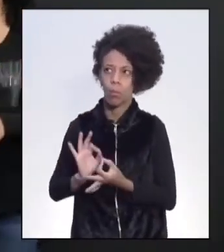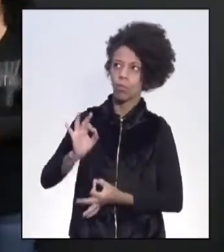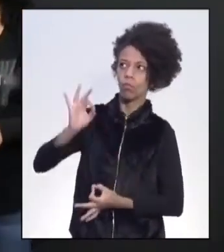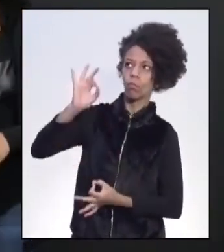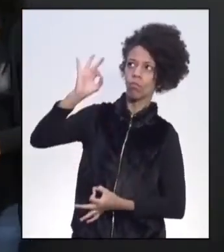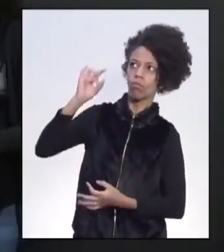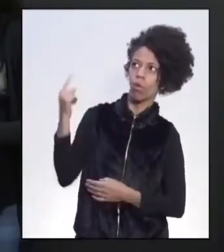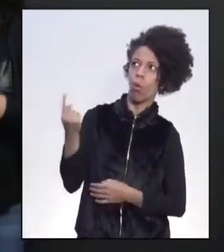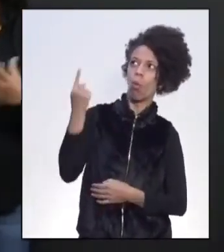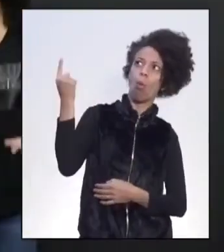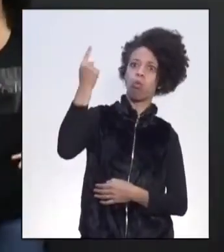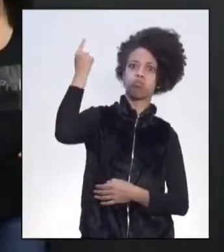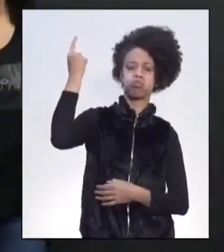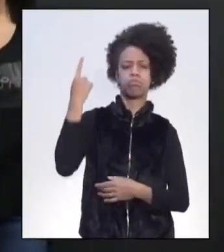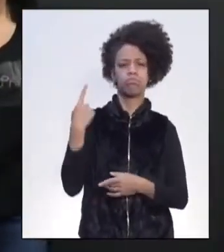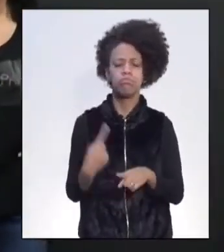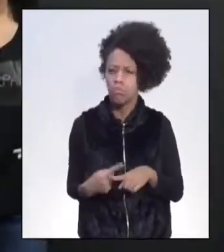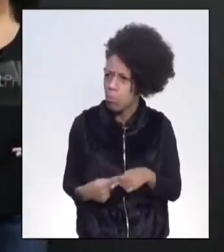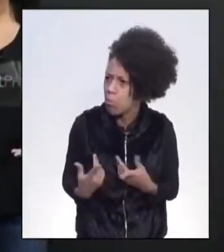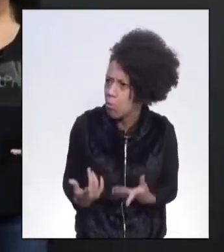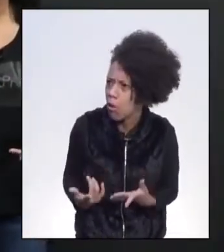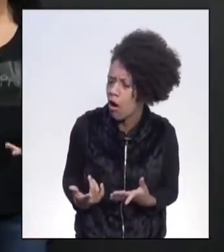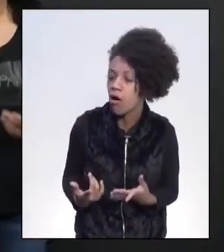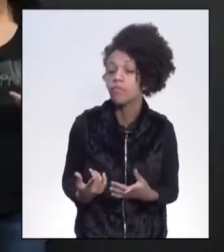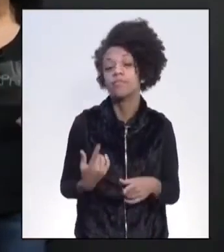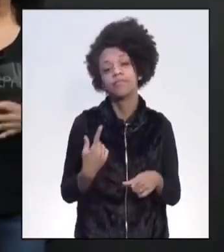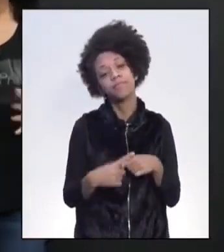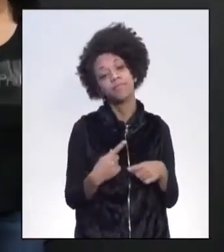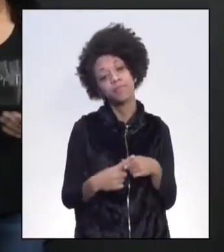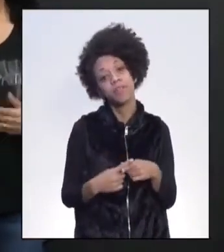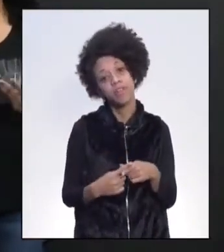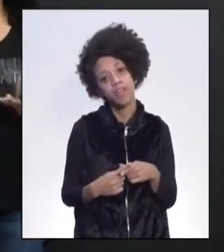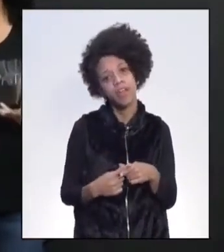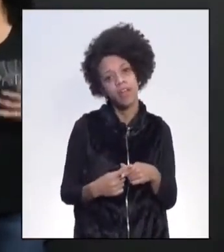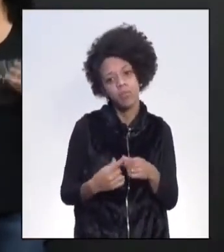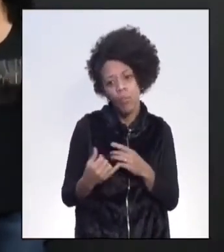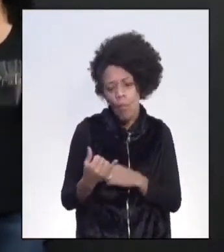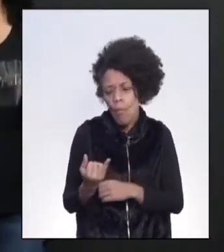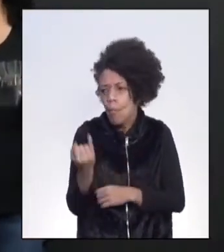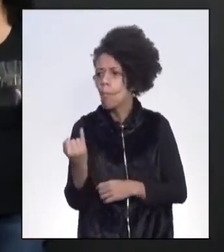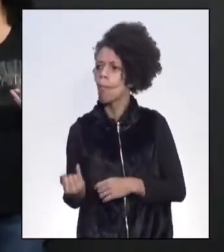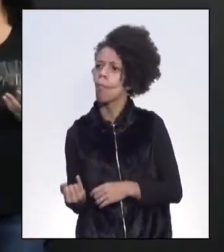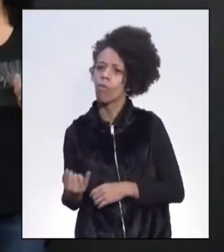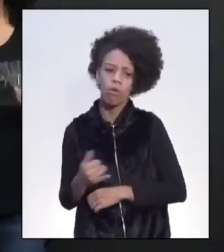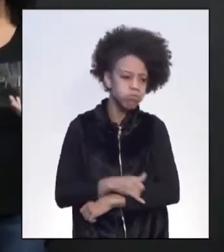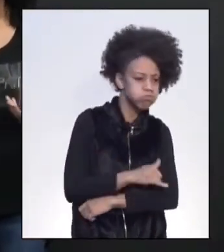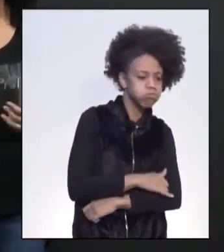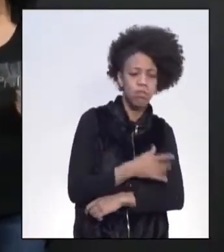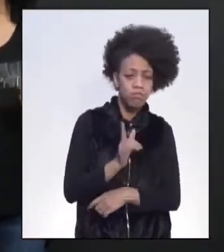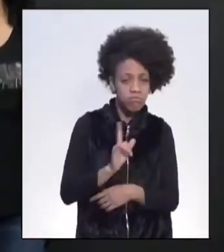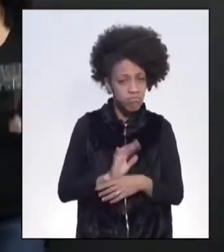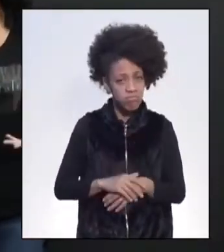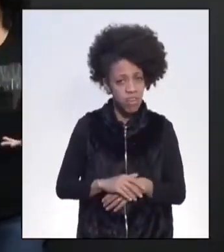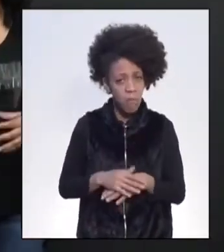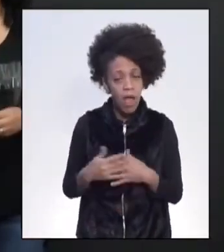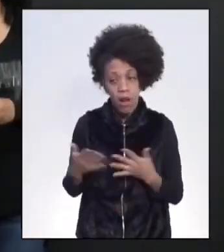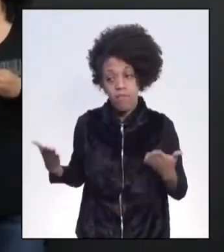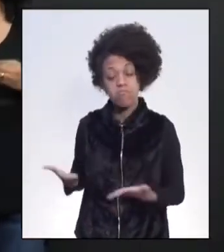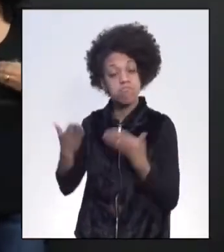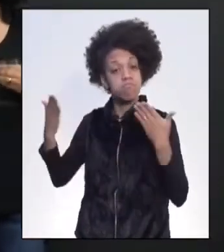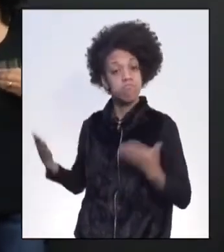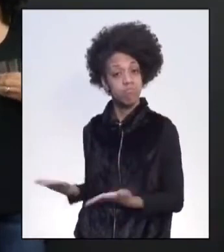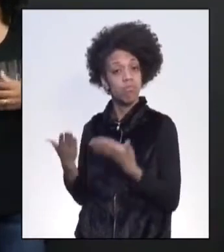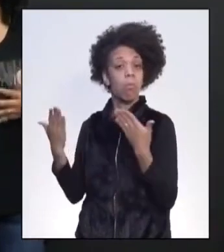Você, fulano esticou porque ele emagreceu, porque ele esticou. Não, a testosterona, ela vai estimular